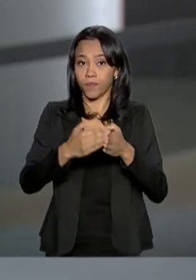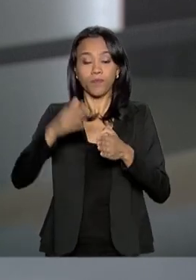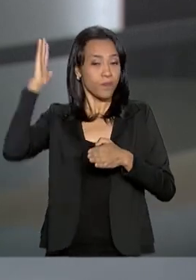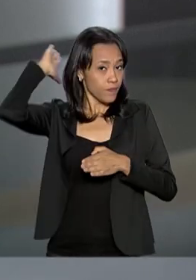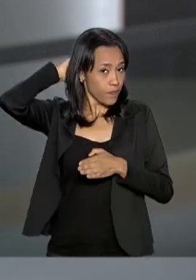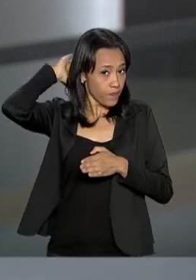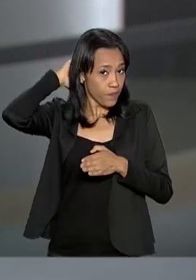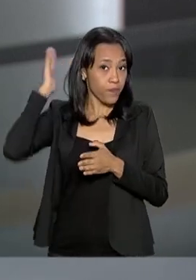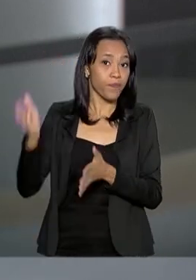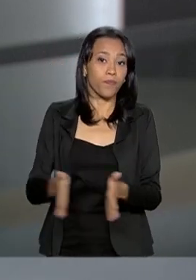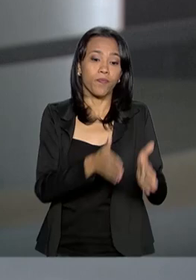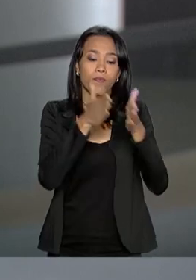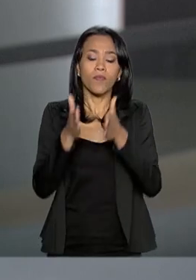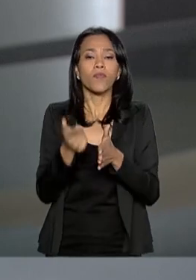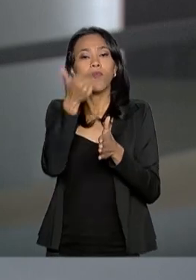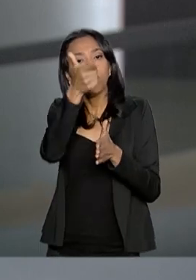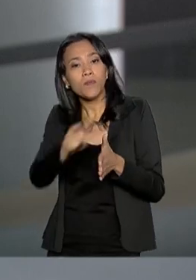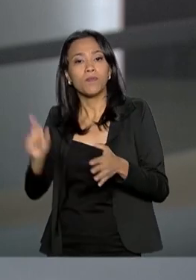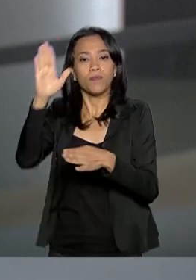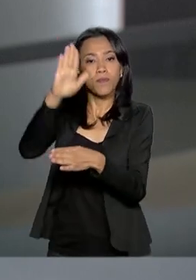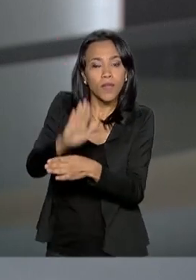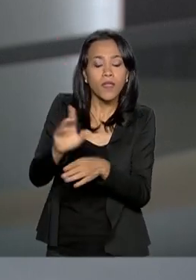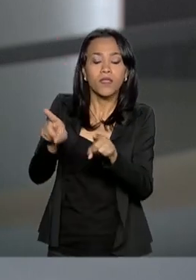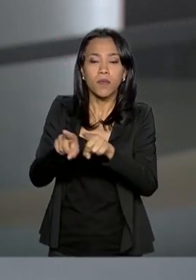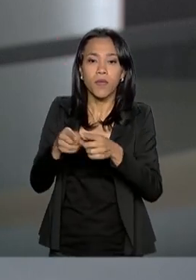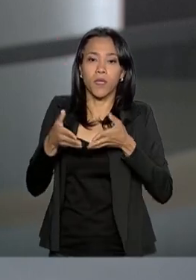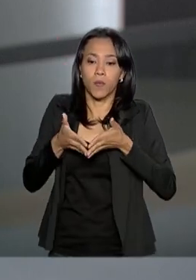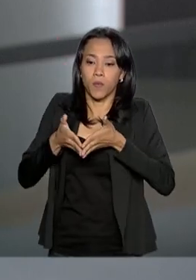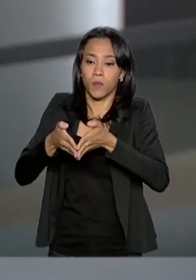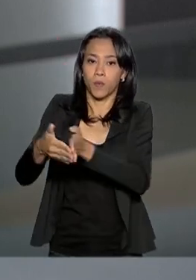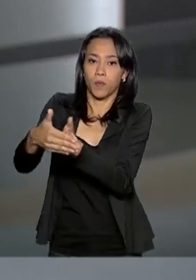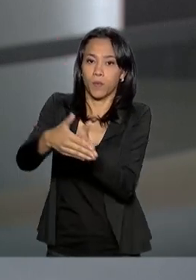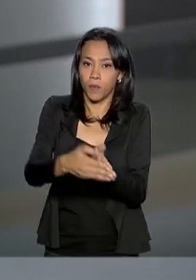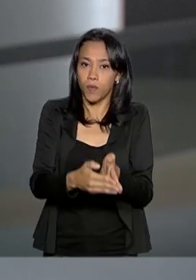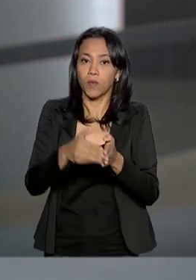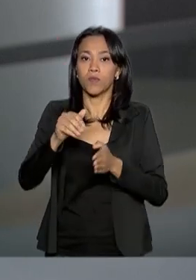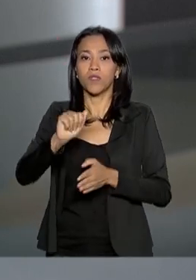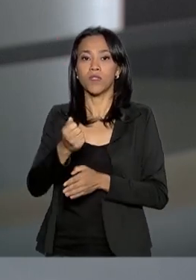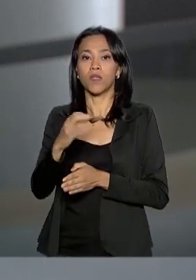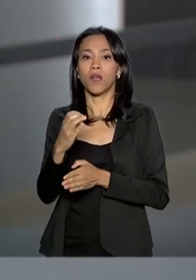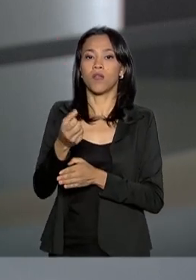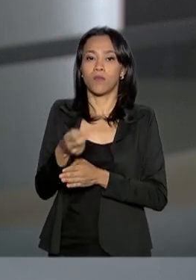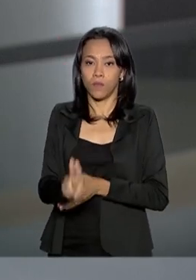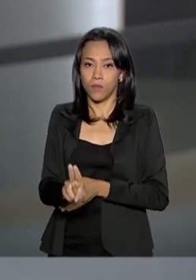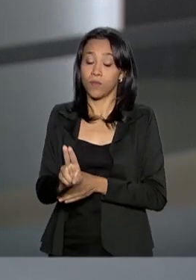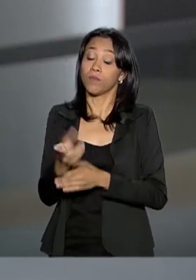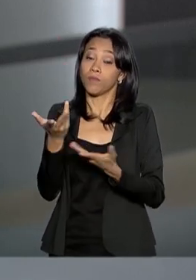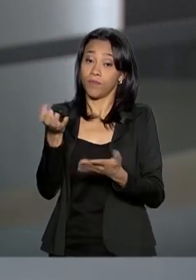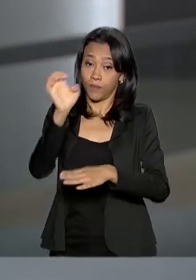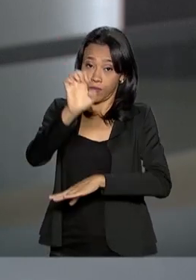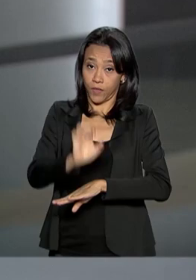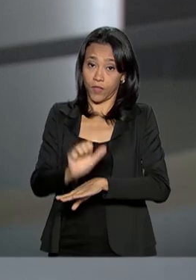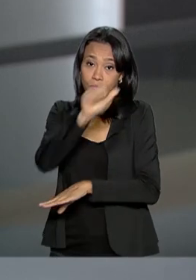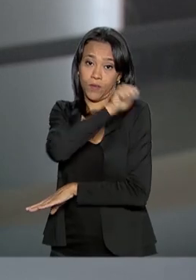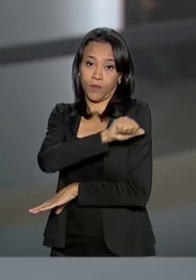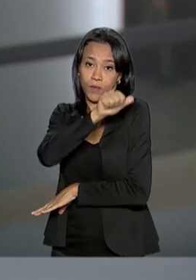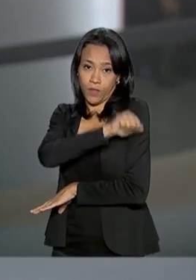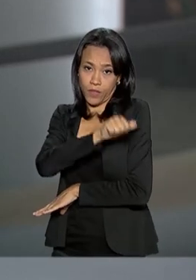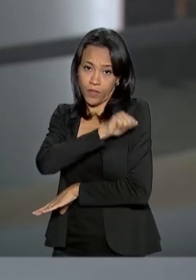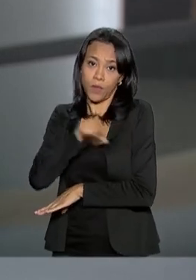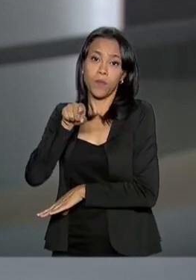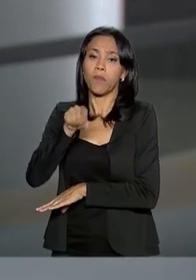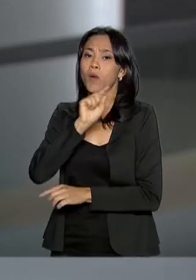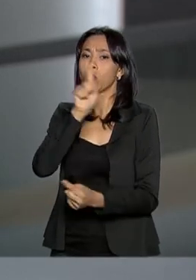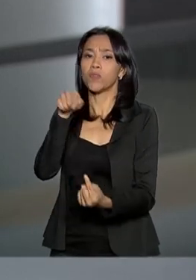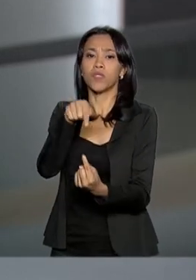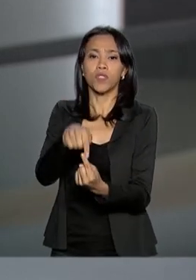ministro assina o contrato de adesão do terminal do Porto do Açu, no estado do Rio de Janeiro, para movimentação de gás